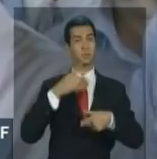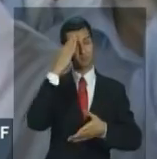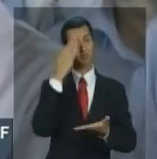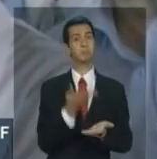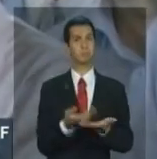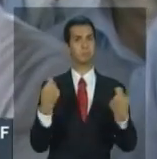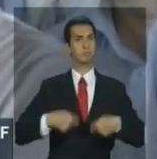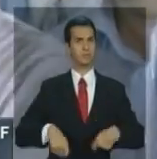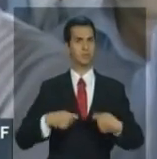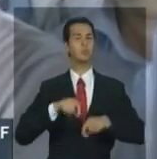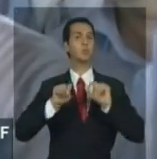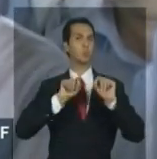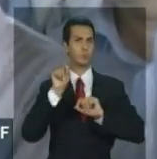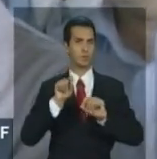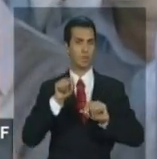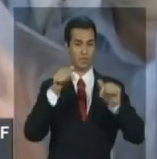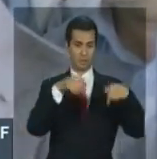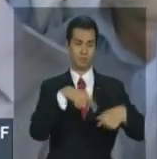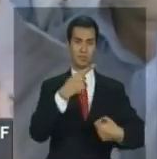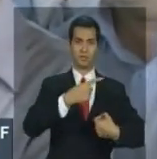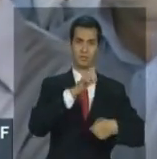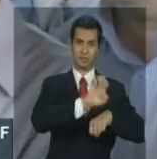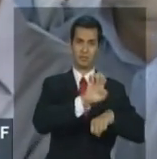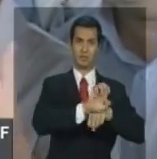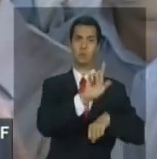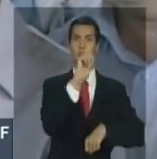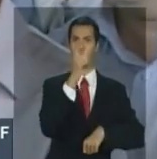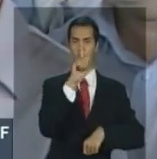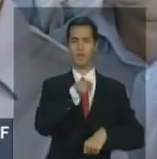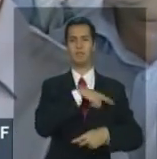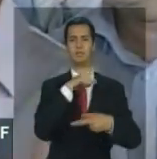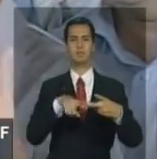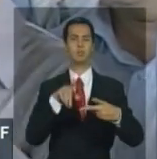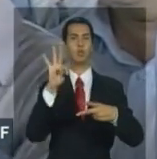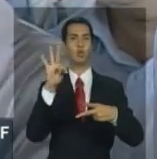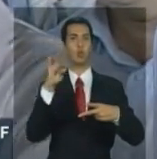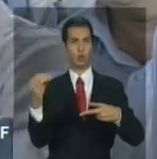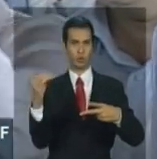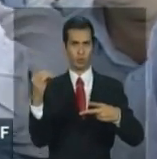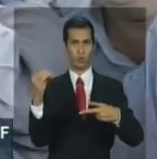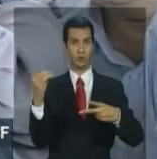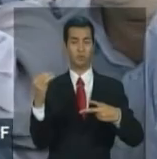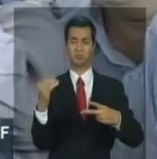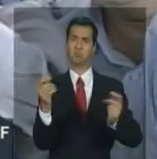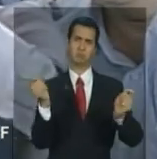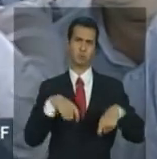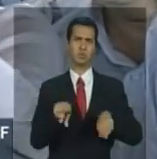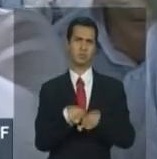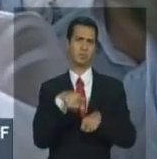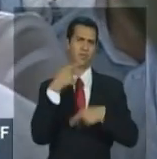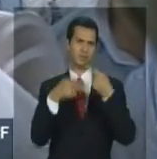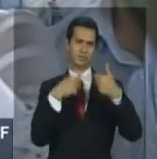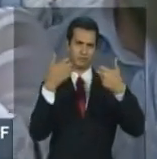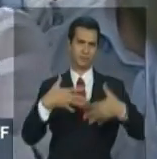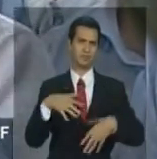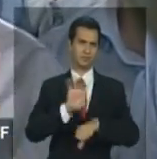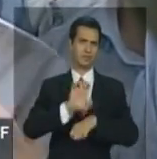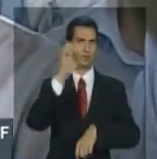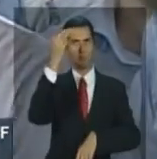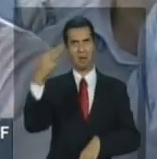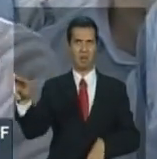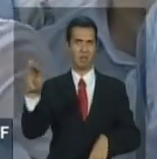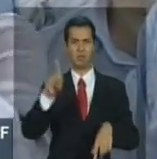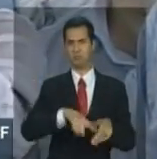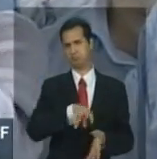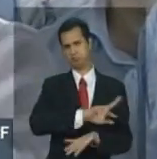coisa. Goiás e Tocantins, estou falando desses dois estados, mas podia também estar falando do Maranhão e de